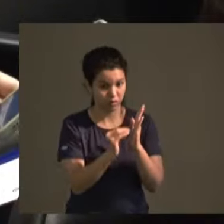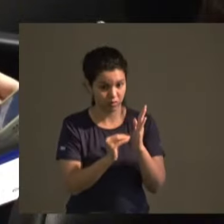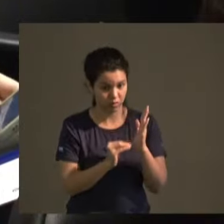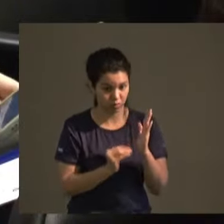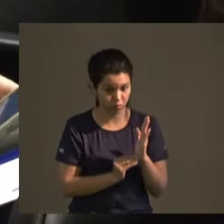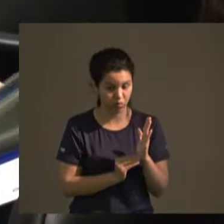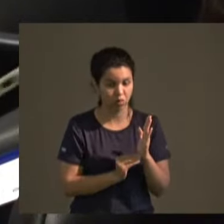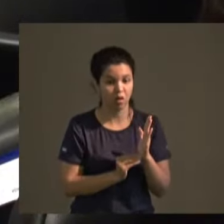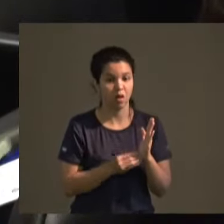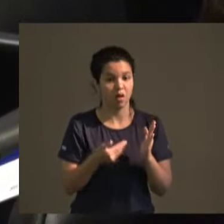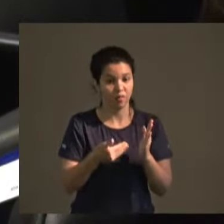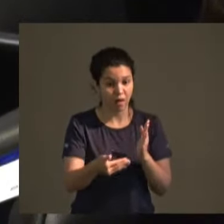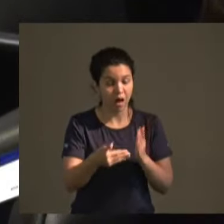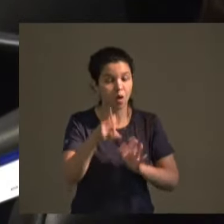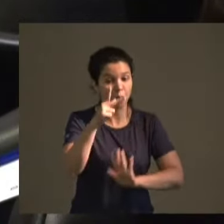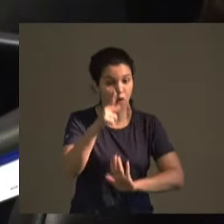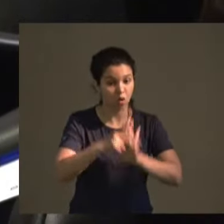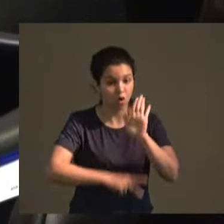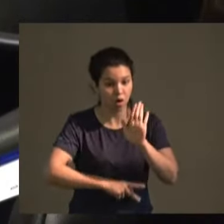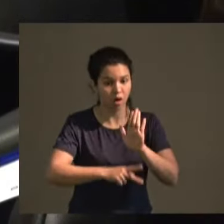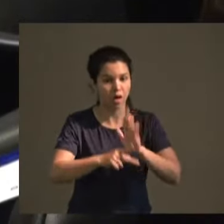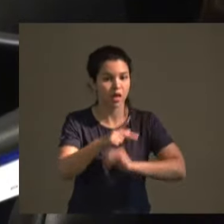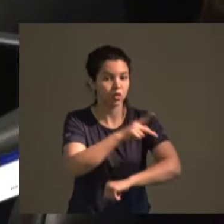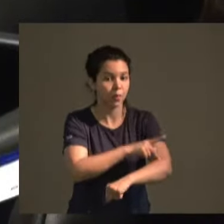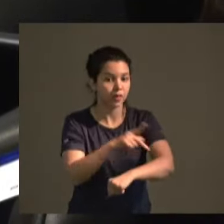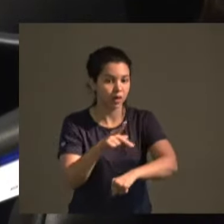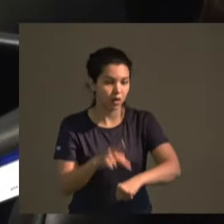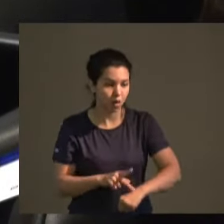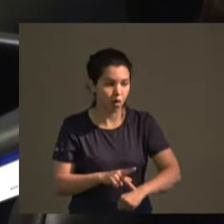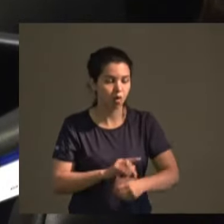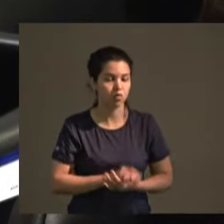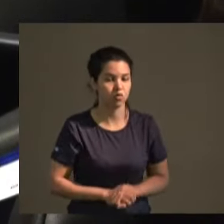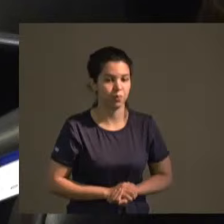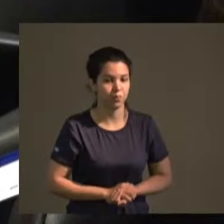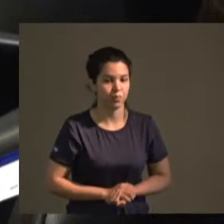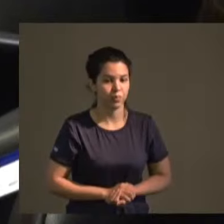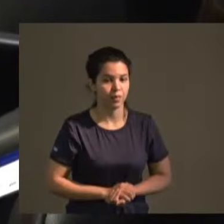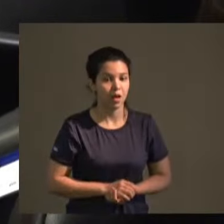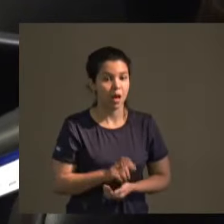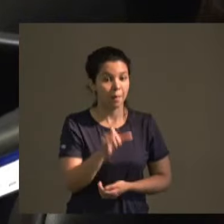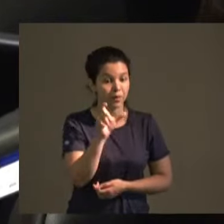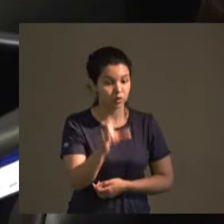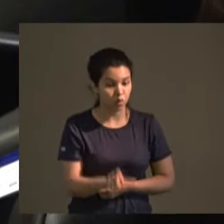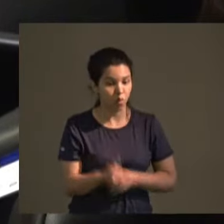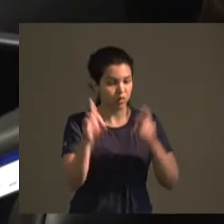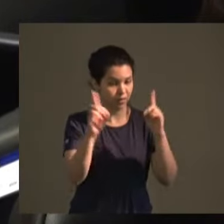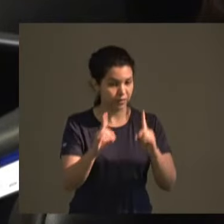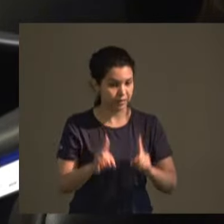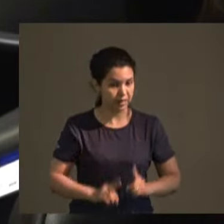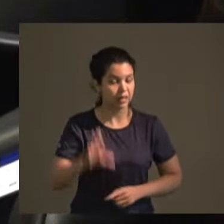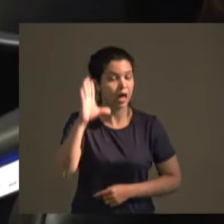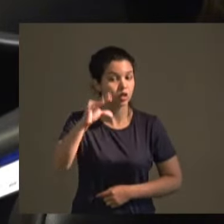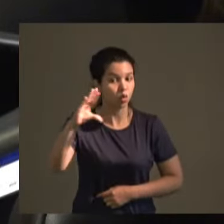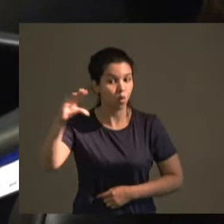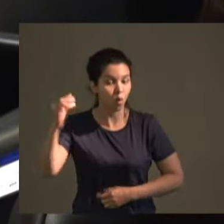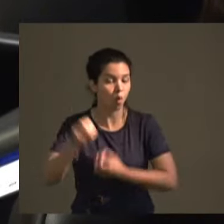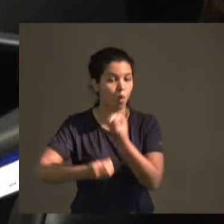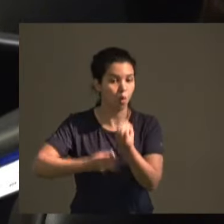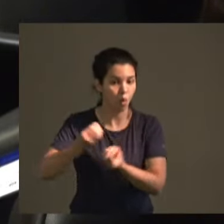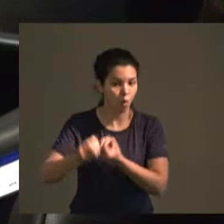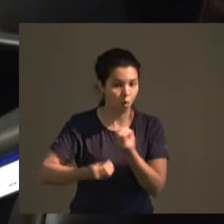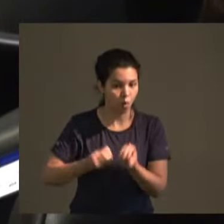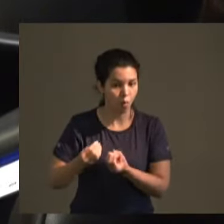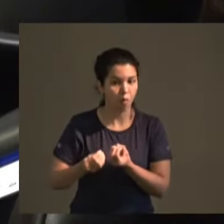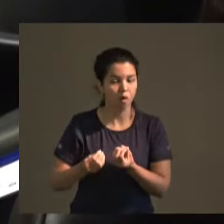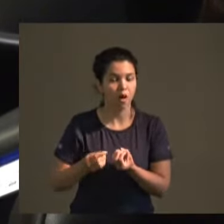projetos pedagógicos, que aí vão trabalhar as questões de uma pessoa com deficiência adulto, que a gente quer que a pessoa com deficiência deixe de ser